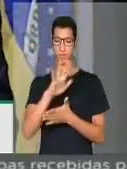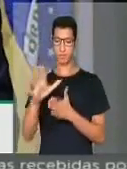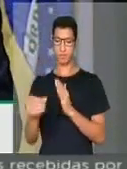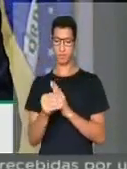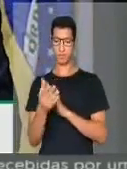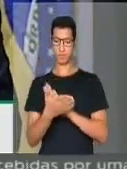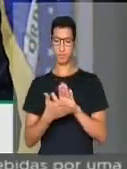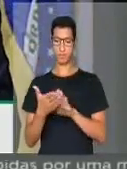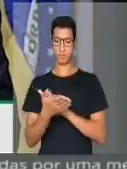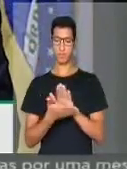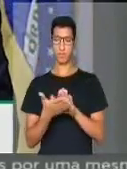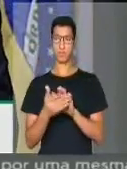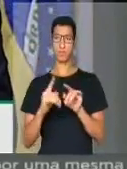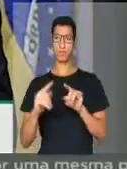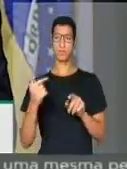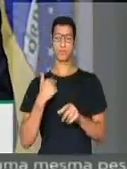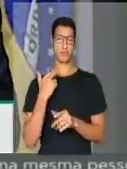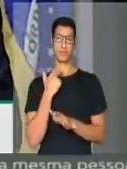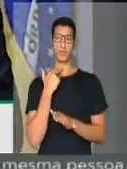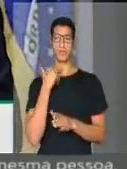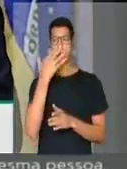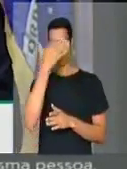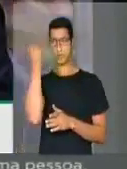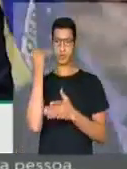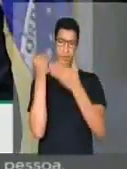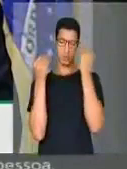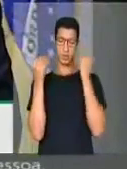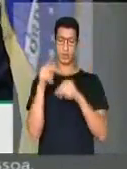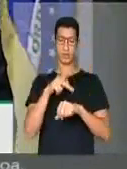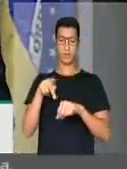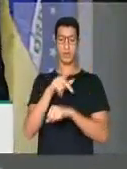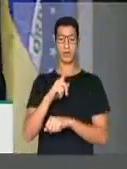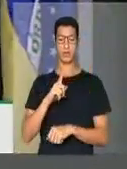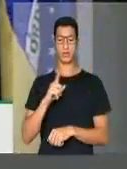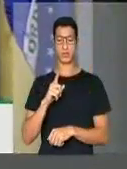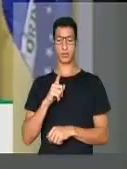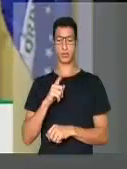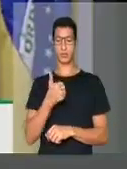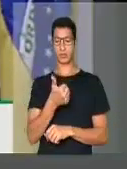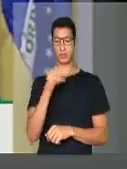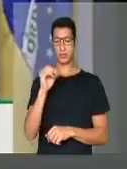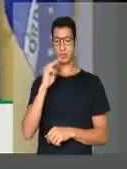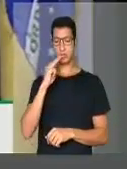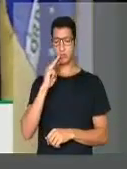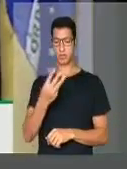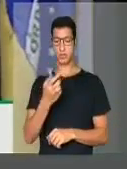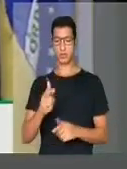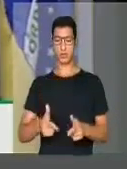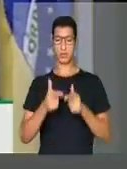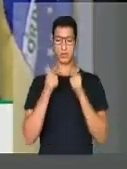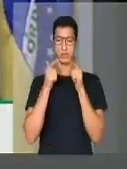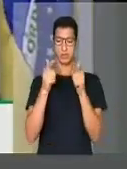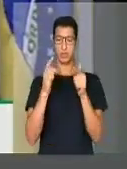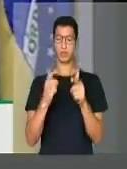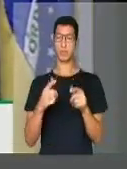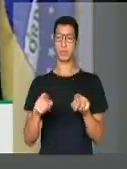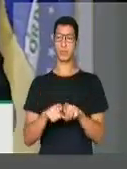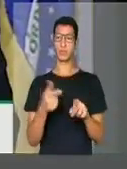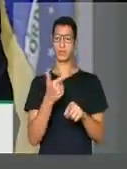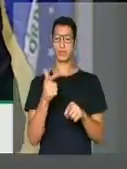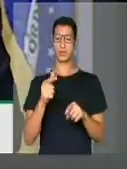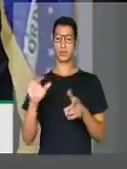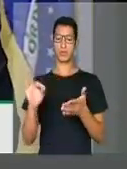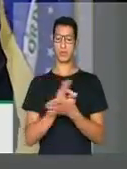emendas. Mas eu não posso esquecer que no país existe 10 milhões de armas sem